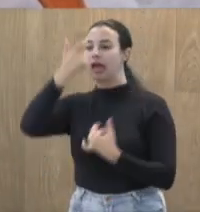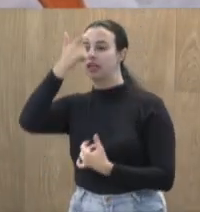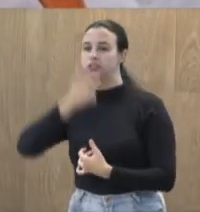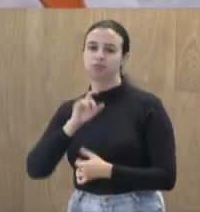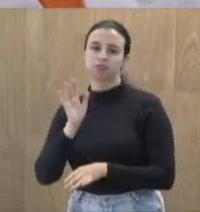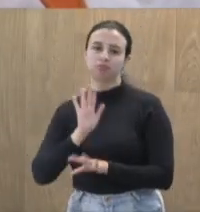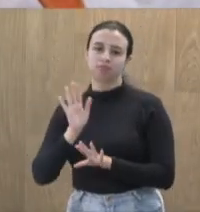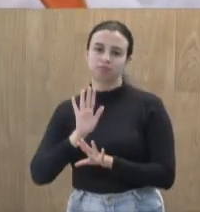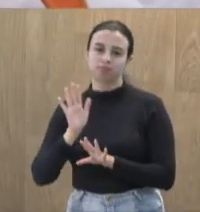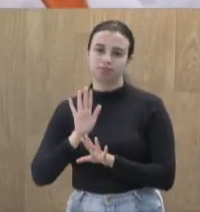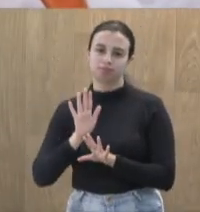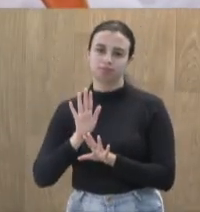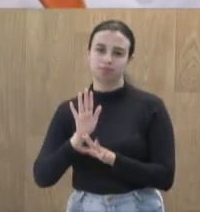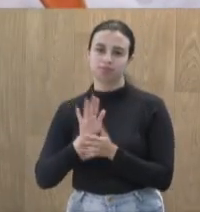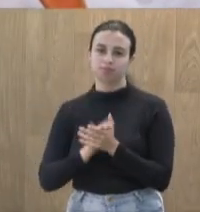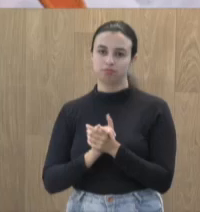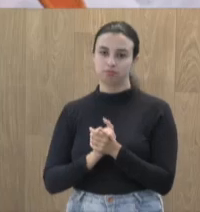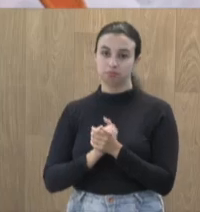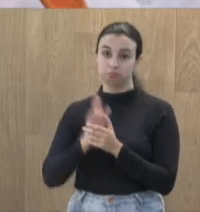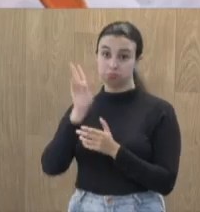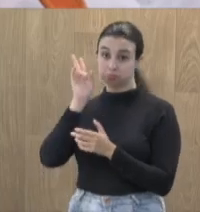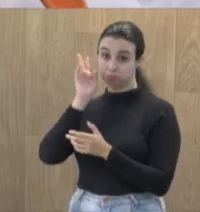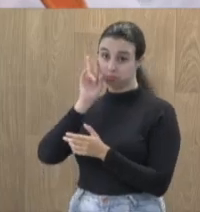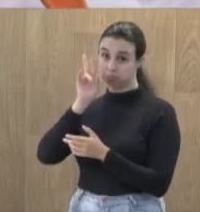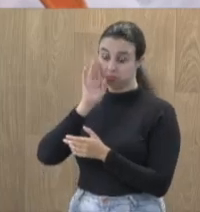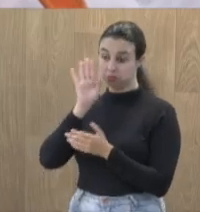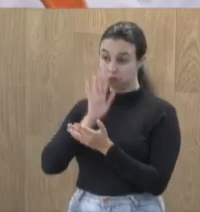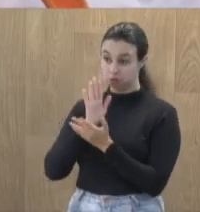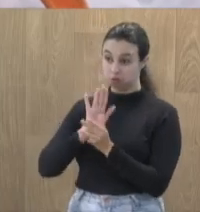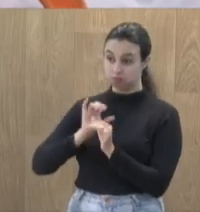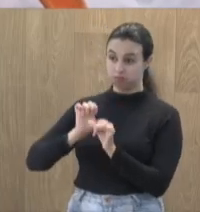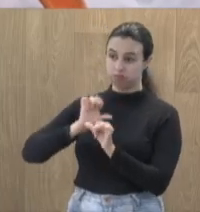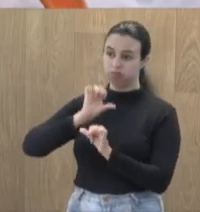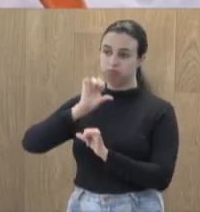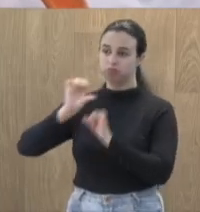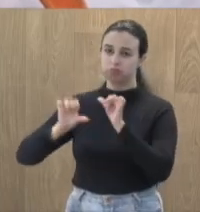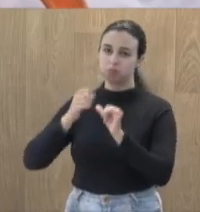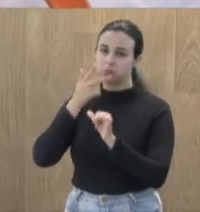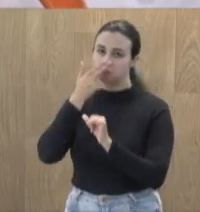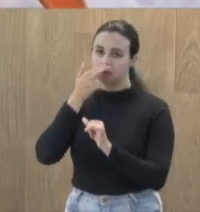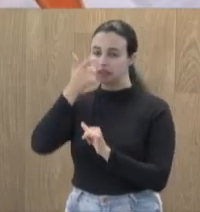Pela história reinventada recentemente, eu ainda não existo.